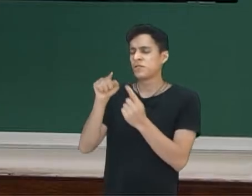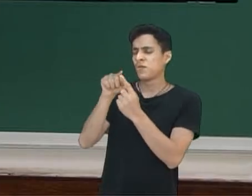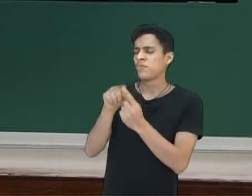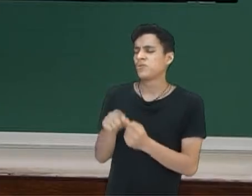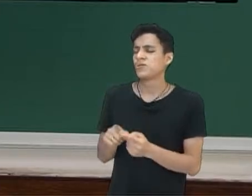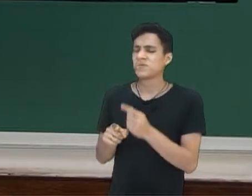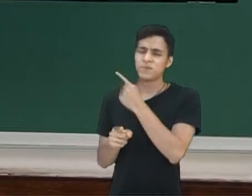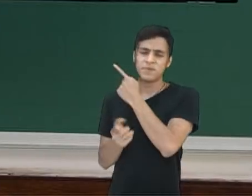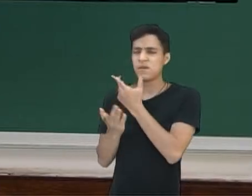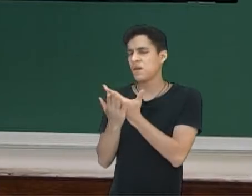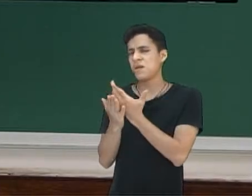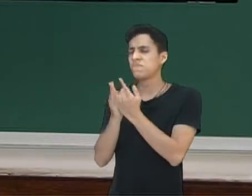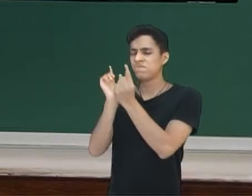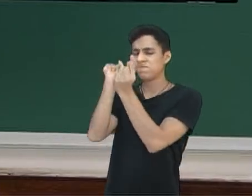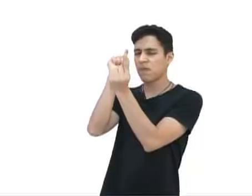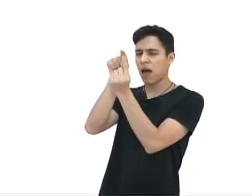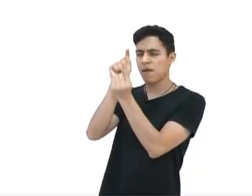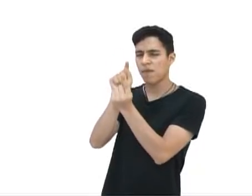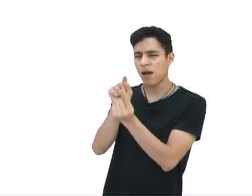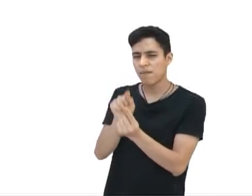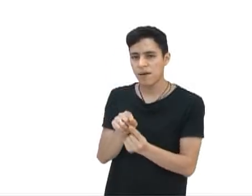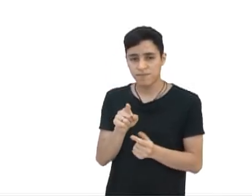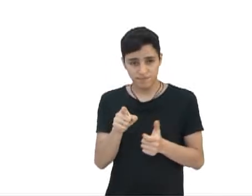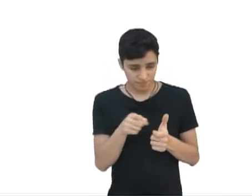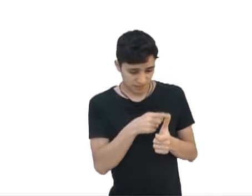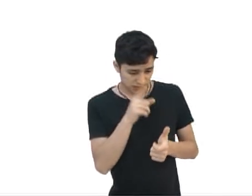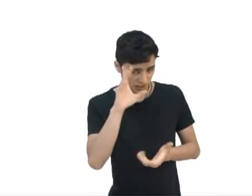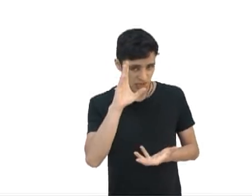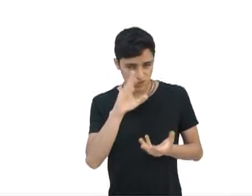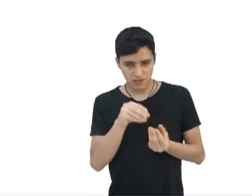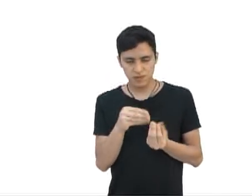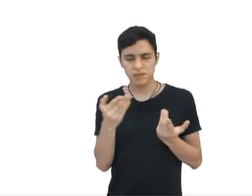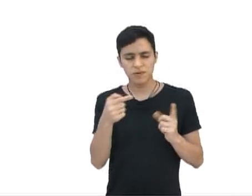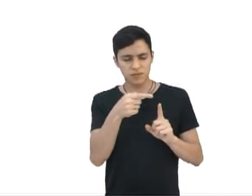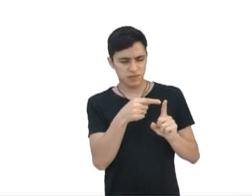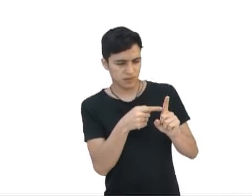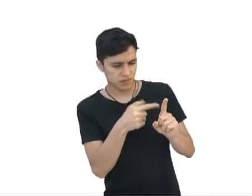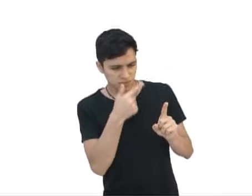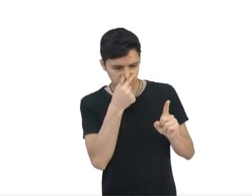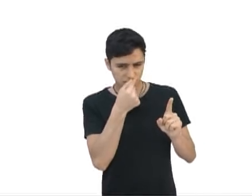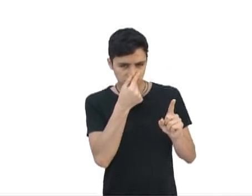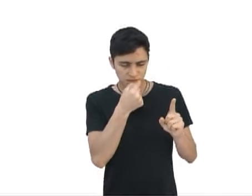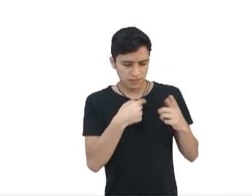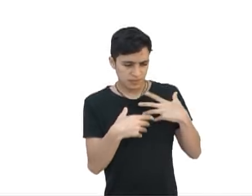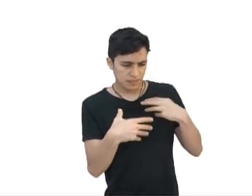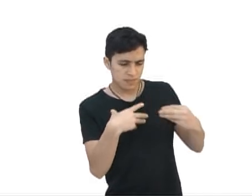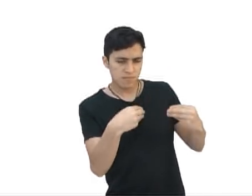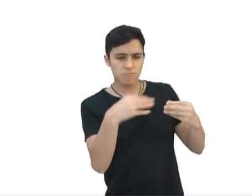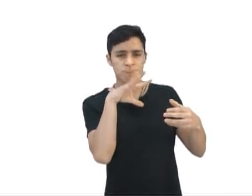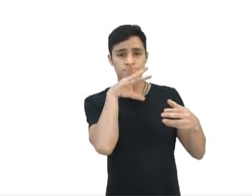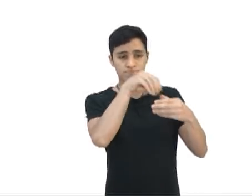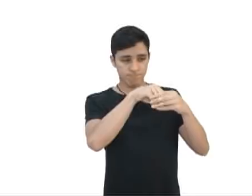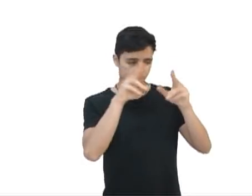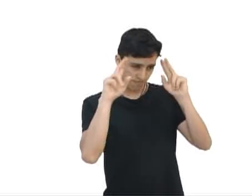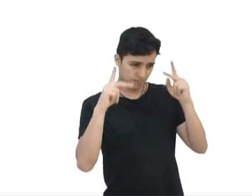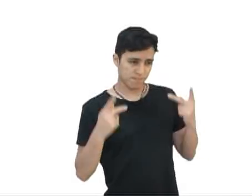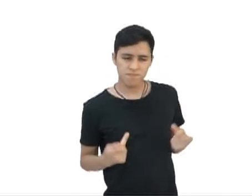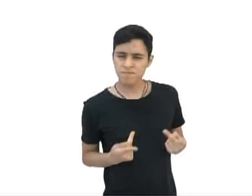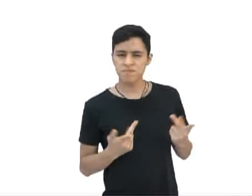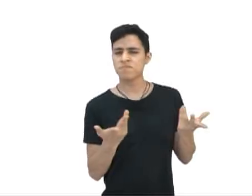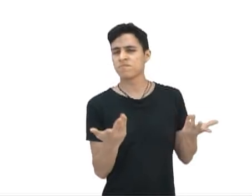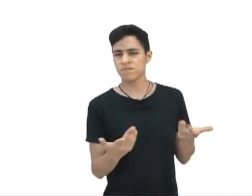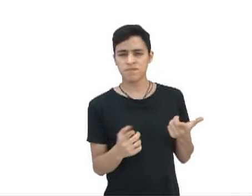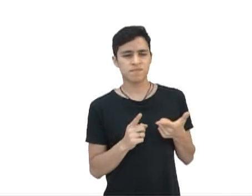da aula de hoje? Compreender qual é o tipo de reprodução que ocorre na espécie humana